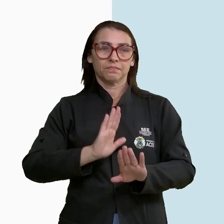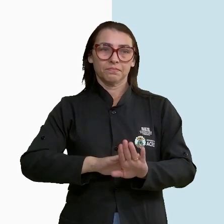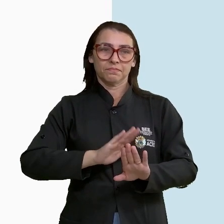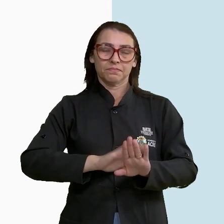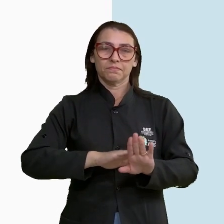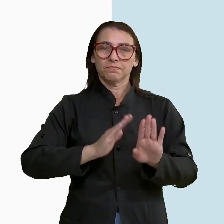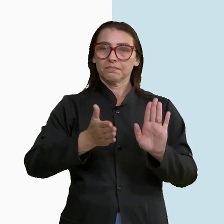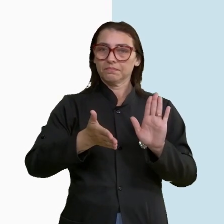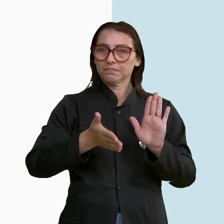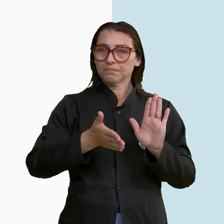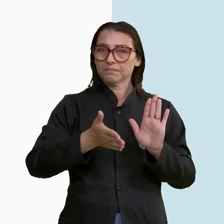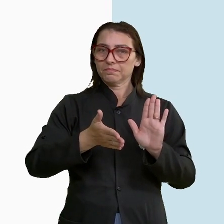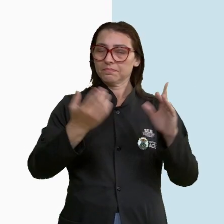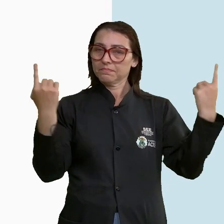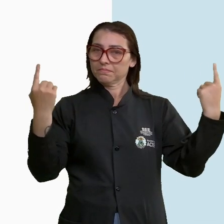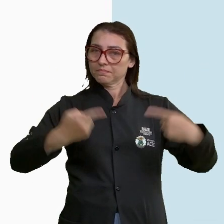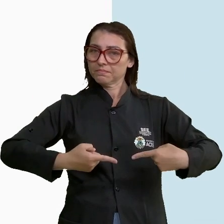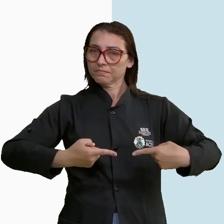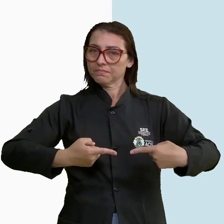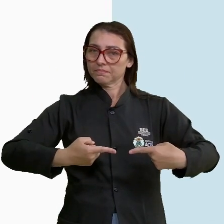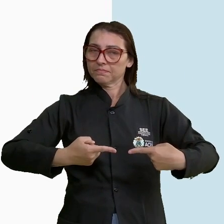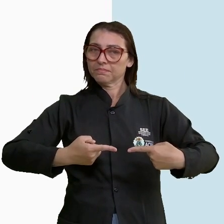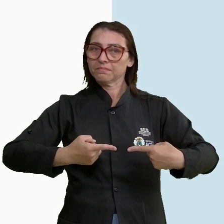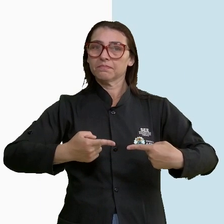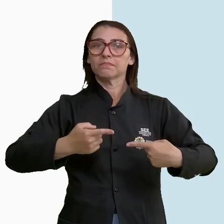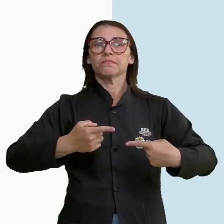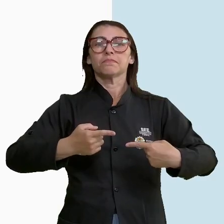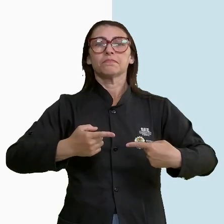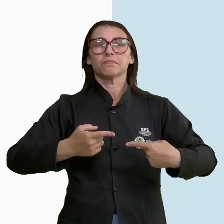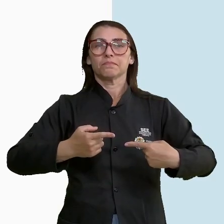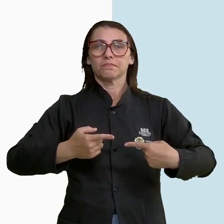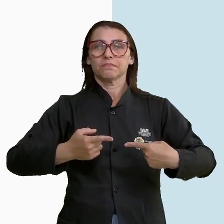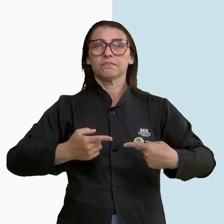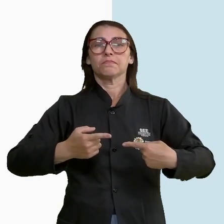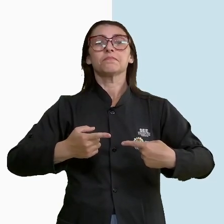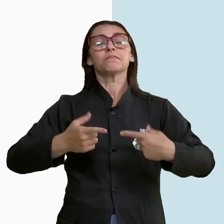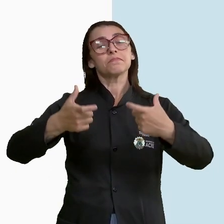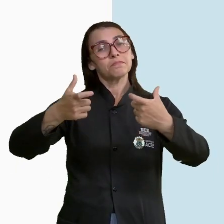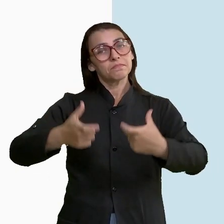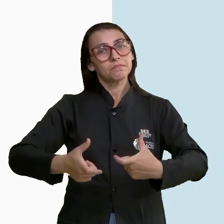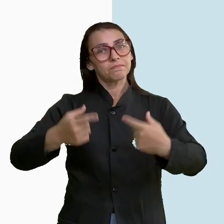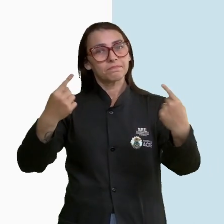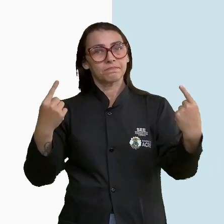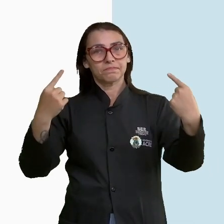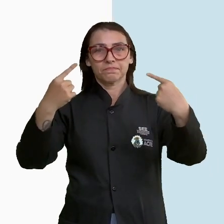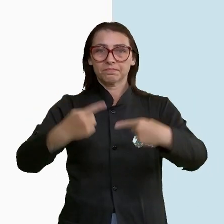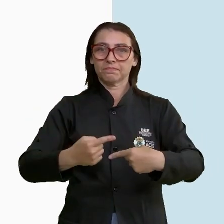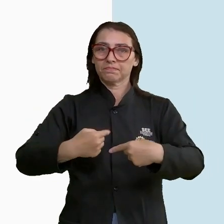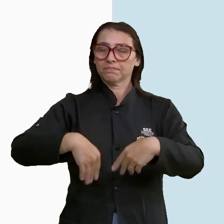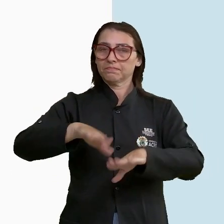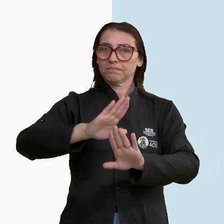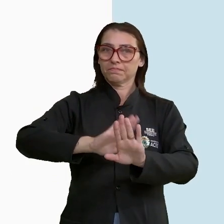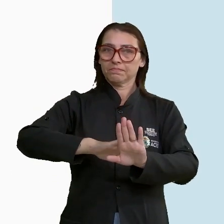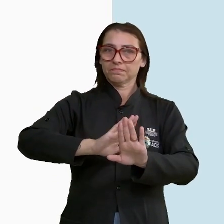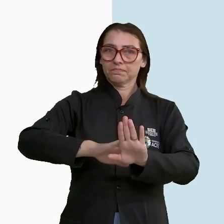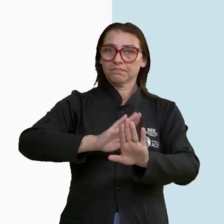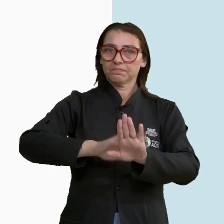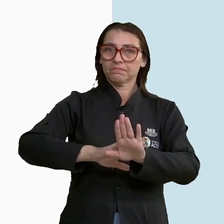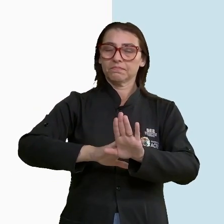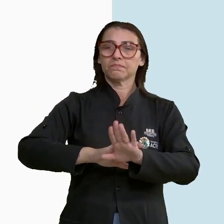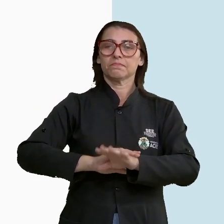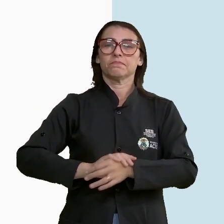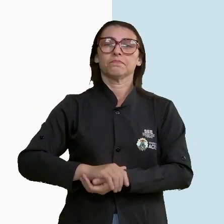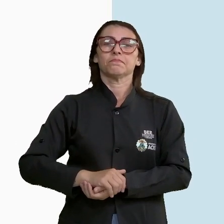Ideologias em disputa. As redes são palco de disputas entre